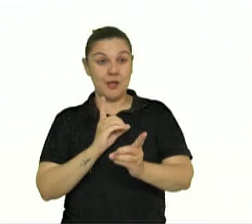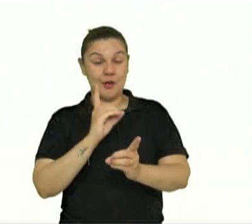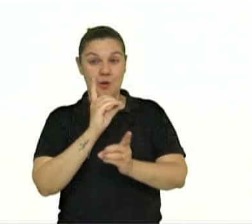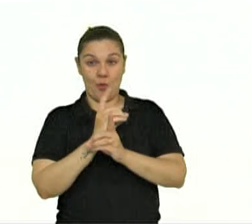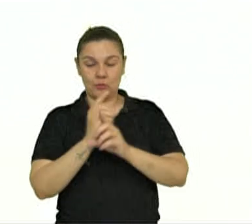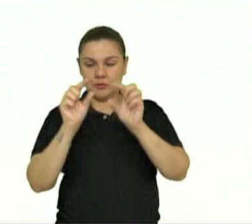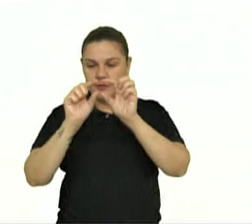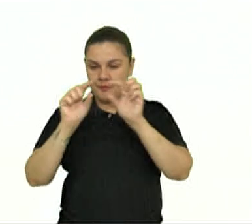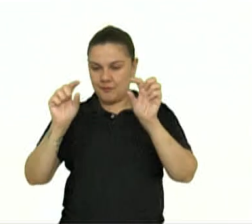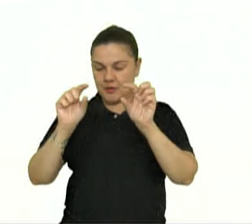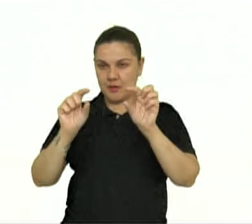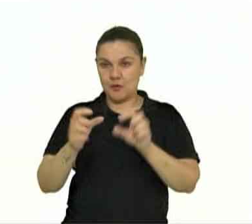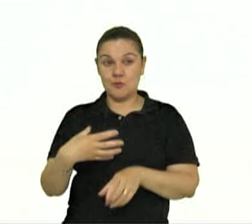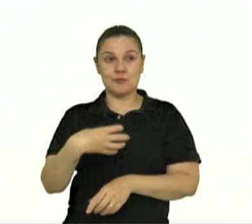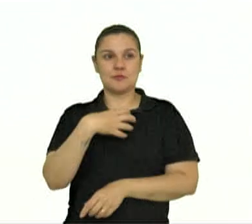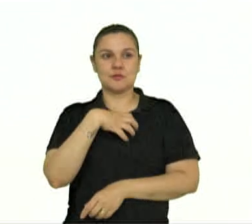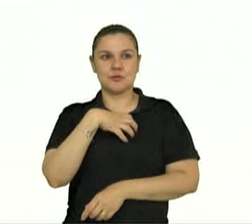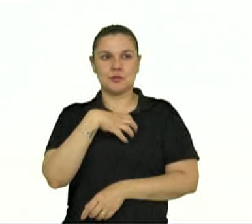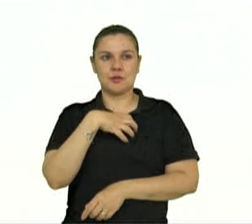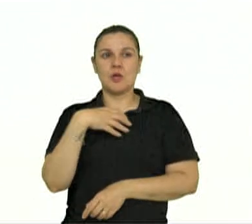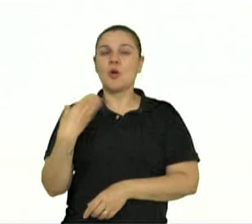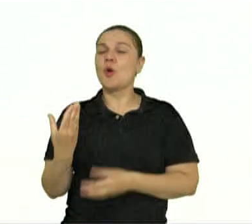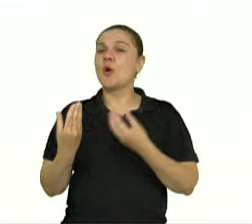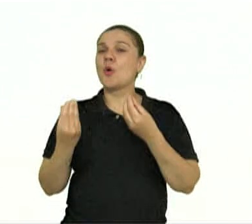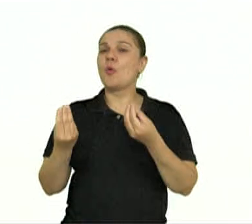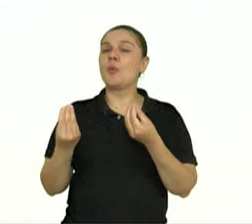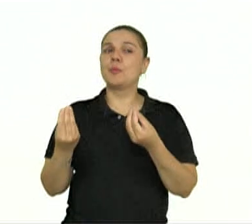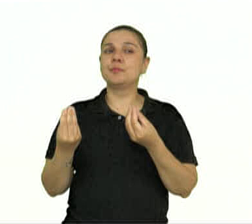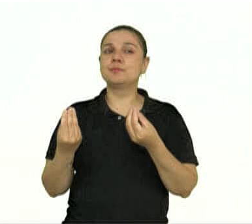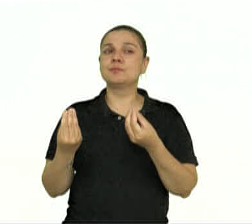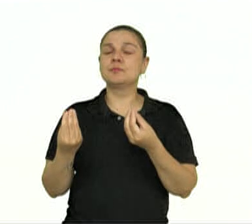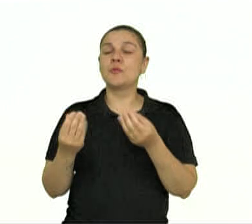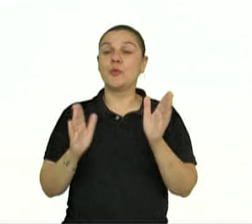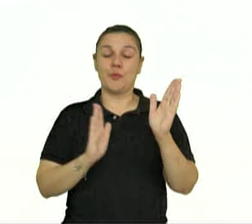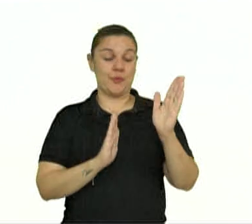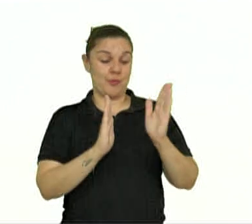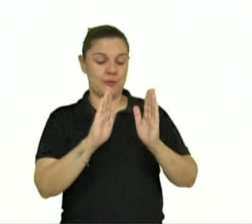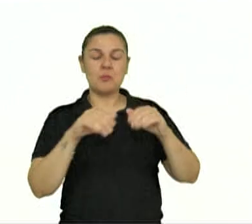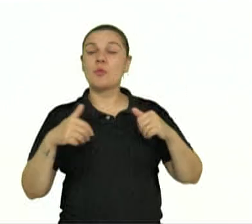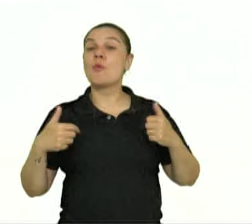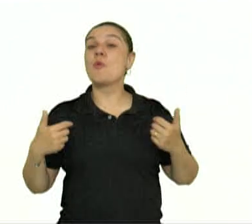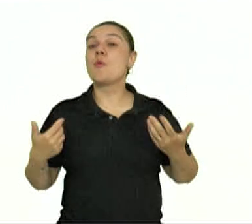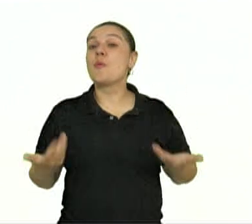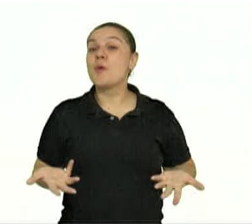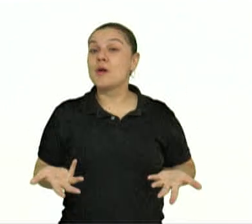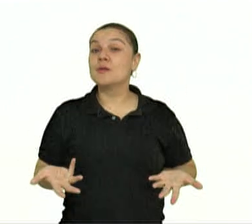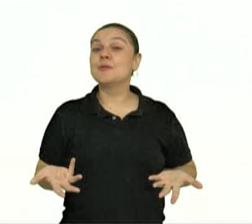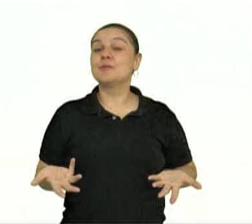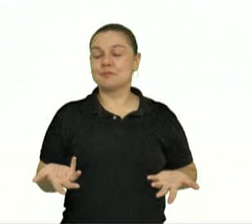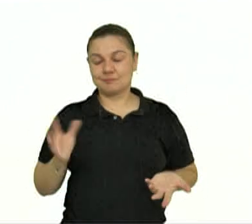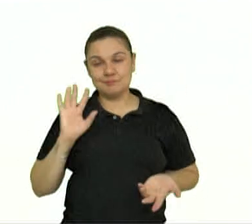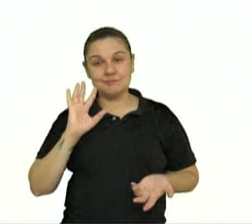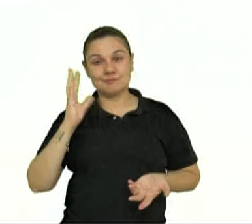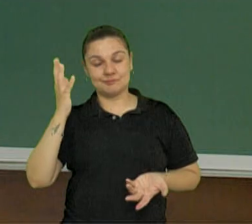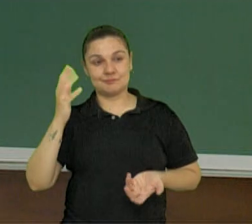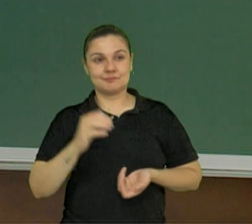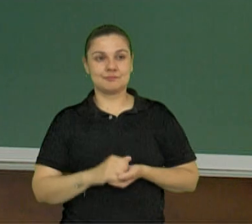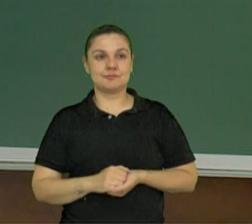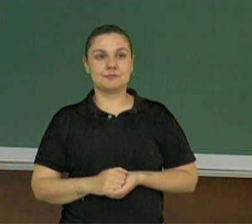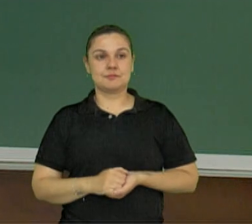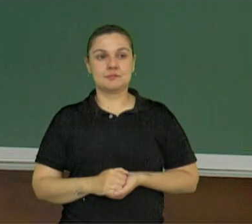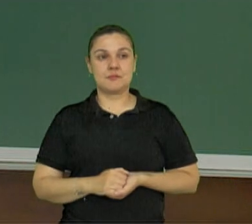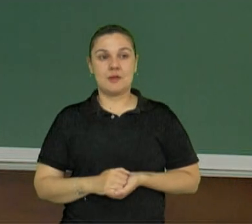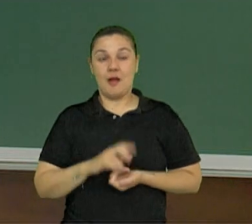nos versos o modo, como que isso acontece. Depois, o tempo, quando que isso vai